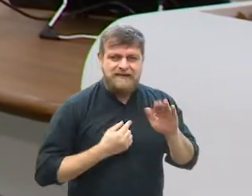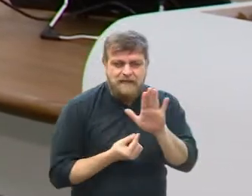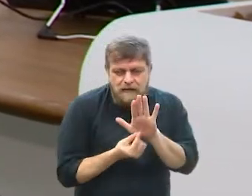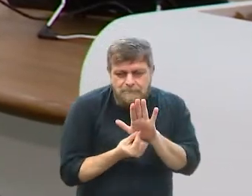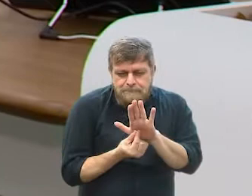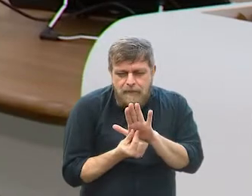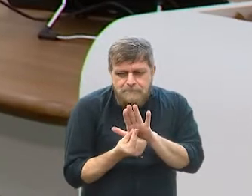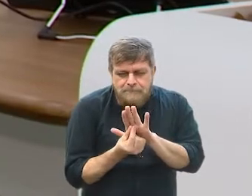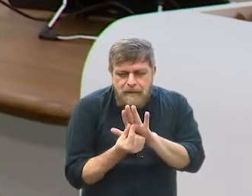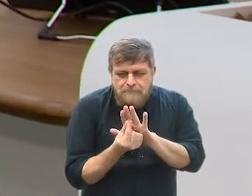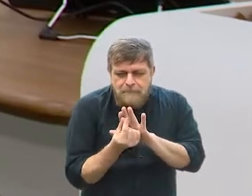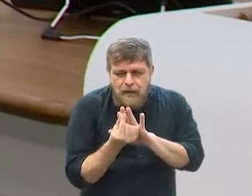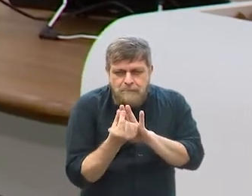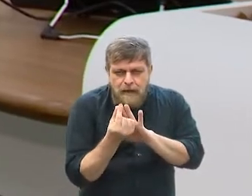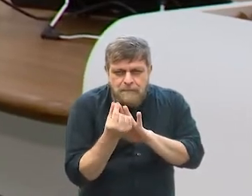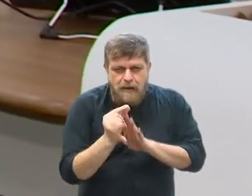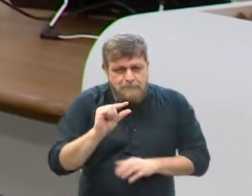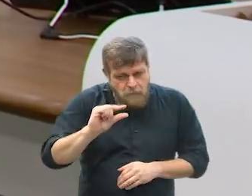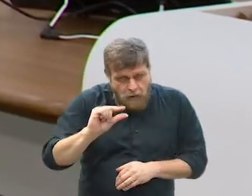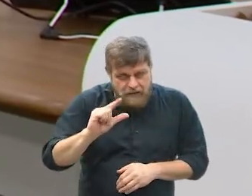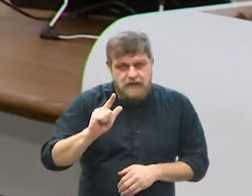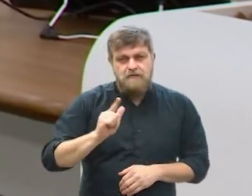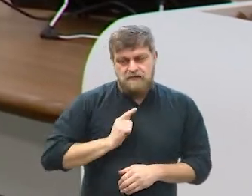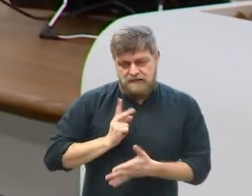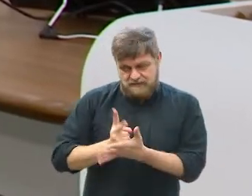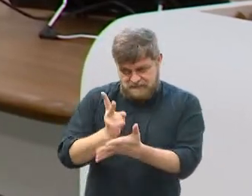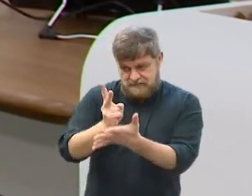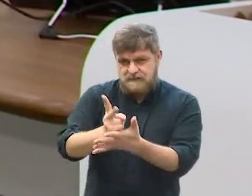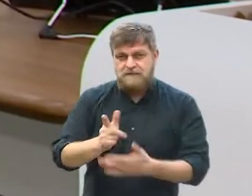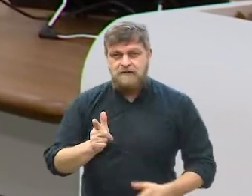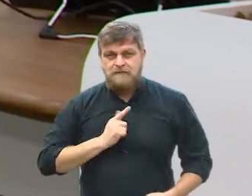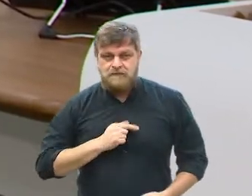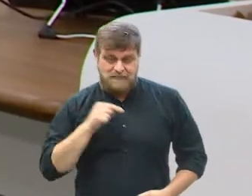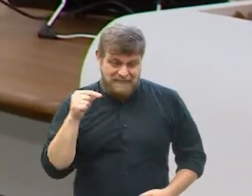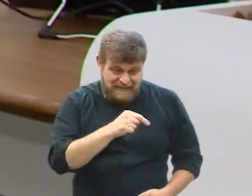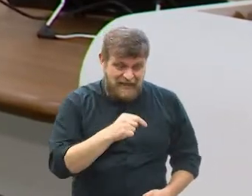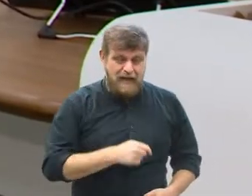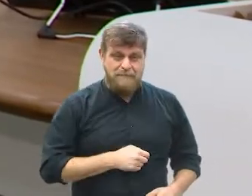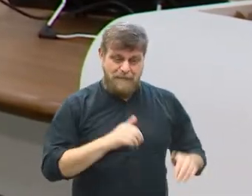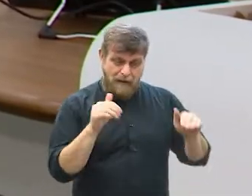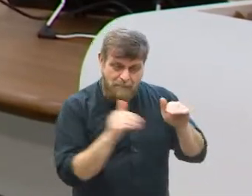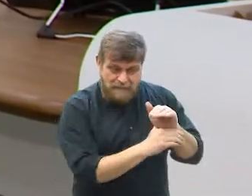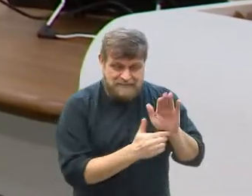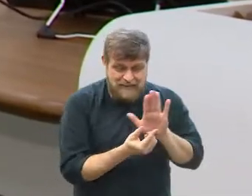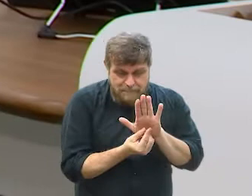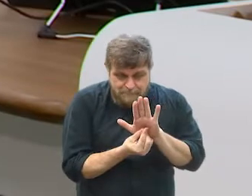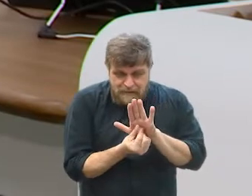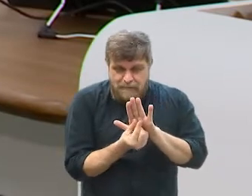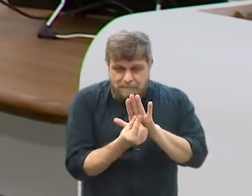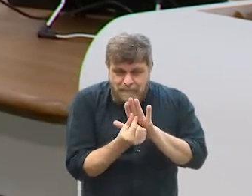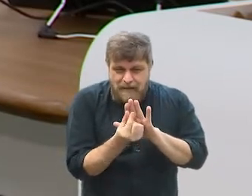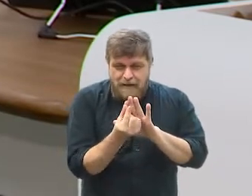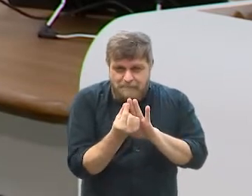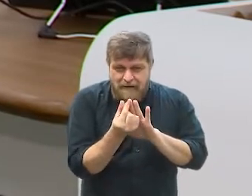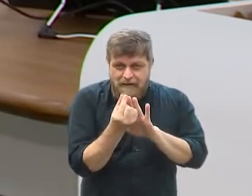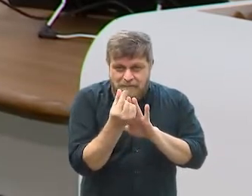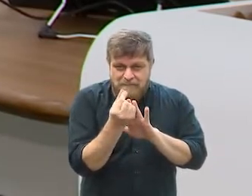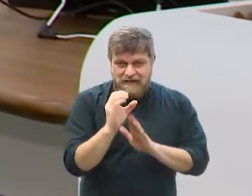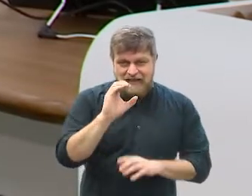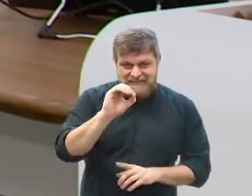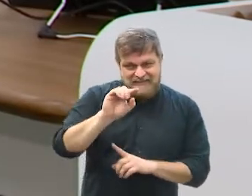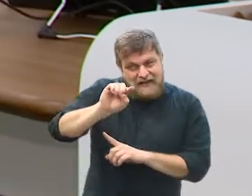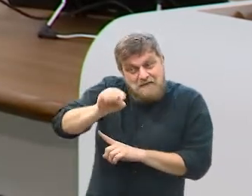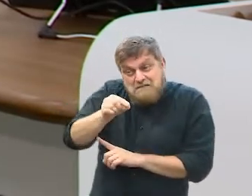pequeno, mas ainda assim tem um rendimento, né? Isso, a gente sempre fala que o rendimento, apesar de ser pequeno, ele é alguma coisa, né? É sempre o zero mais